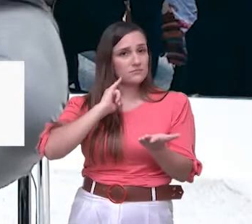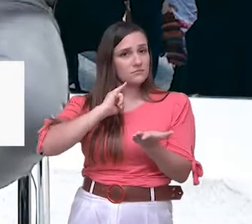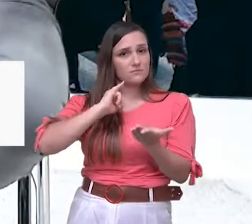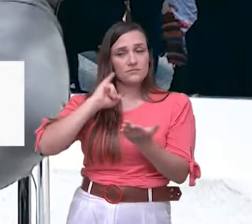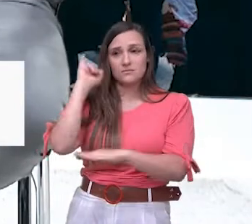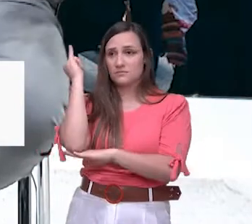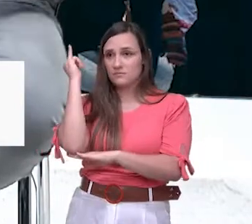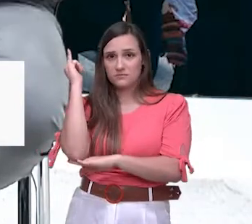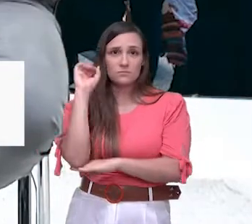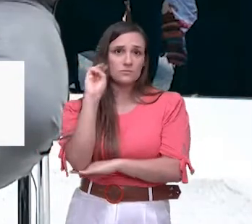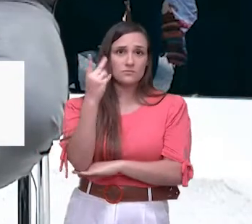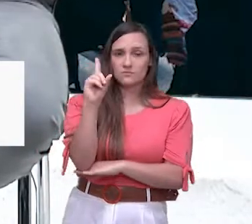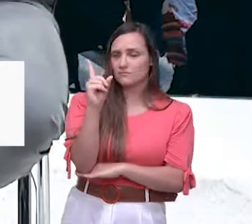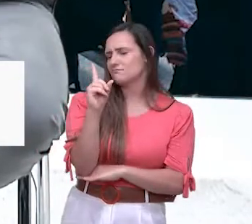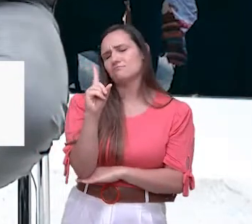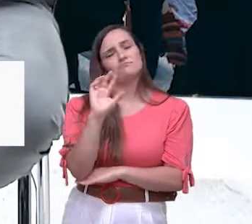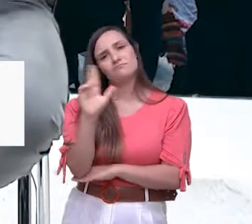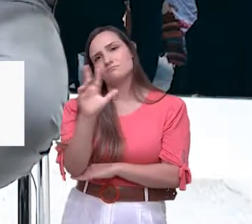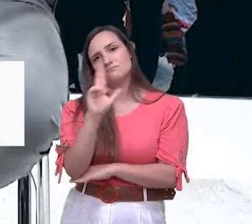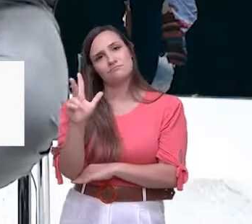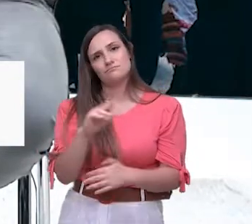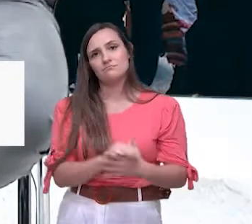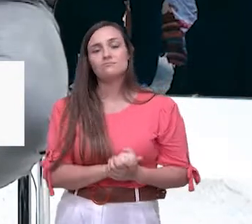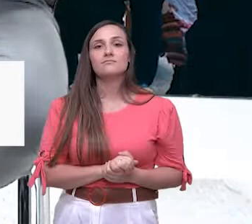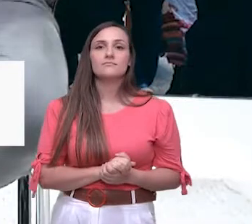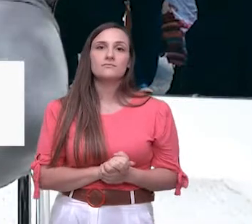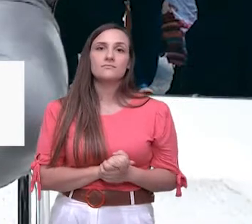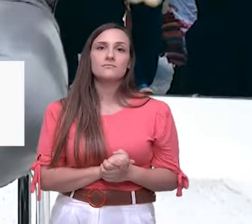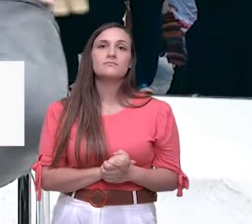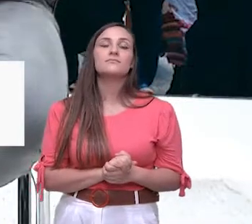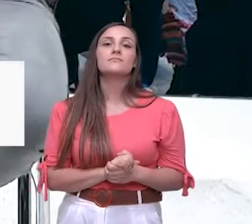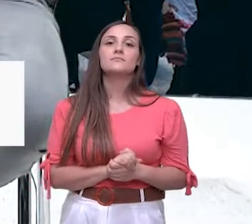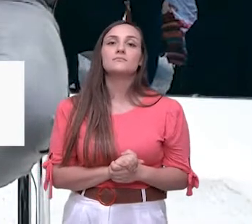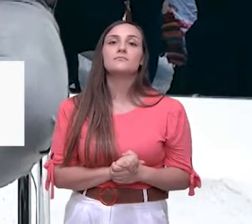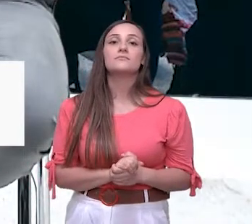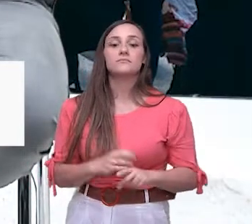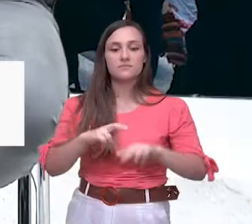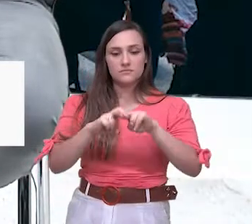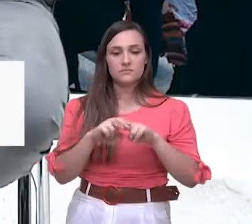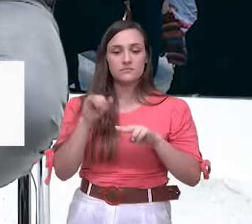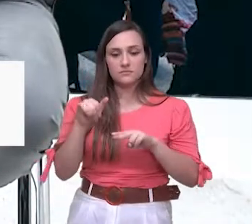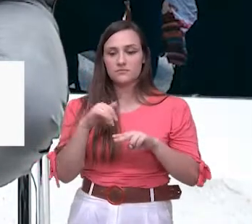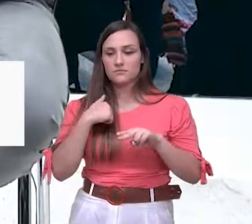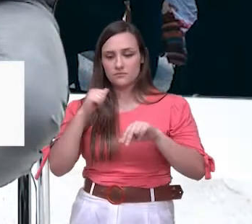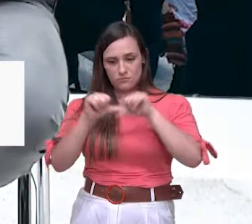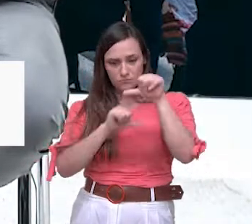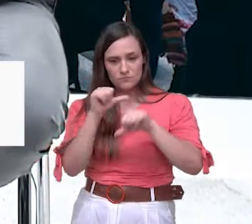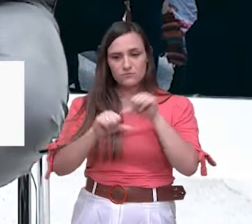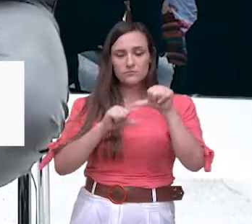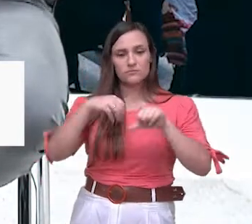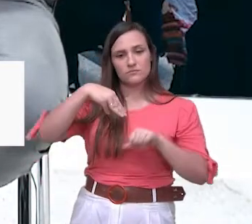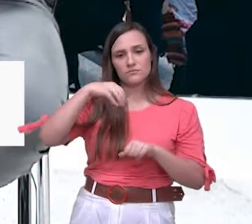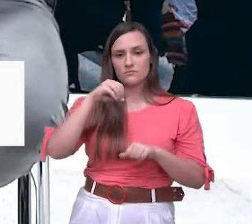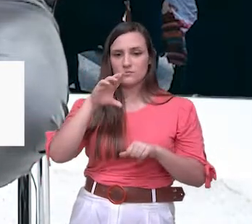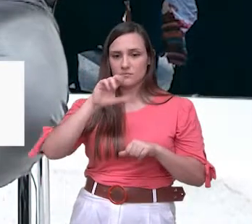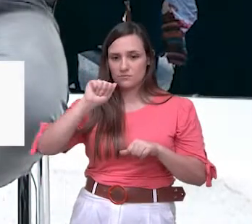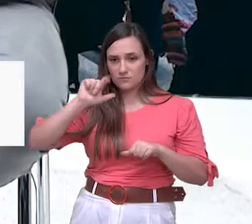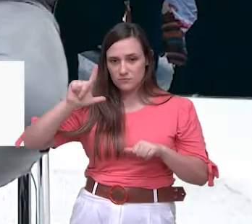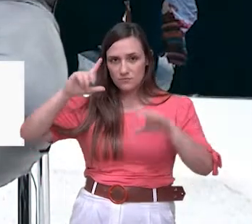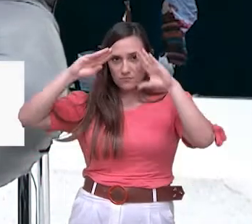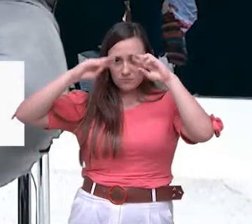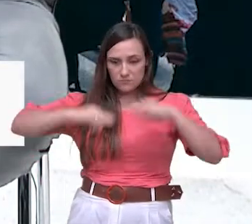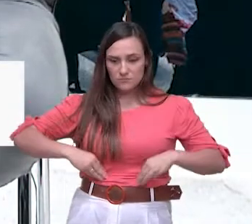seus impostos bom né E aí quando a gente para quando a gente tira essa regra da moralidade né da